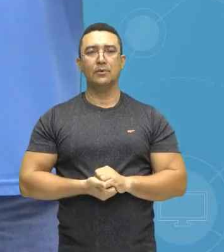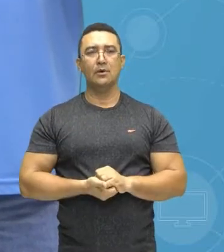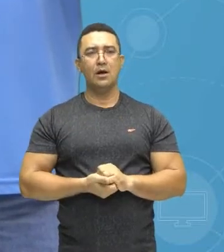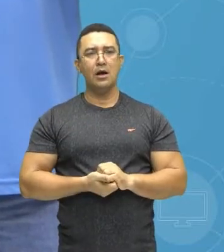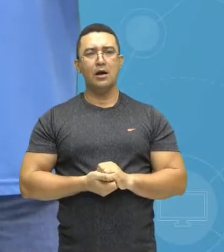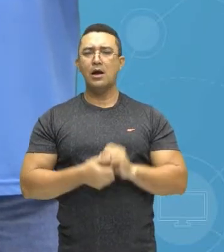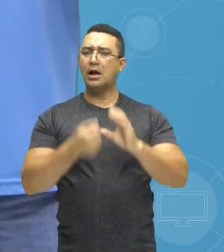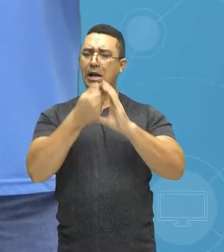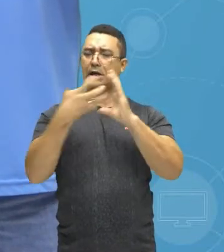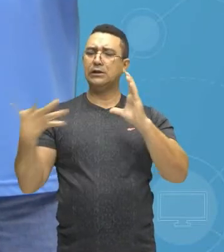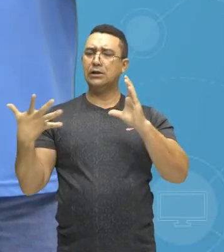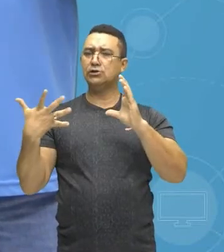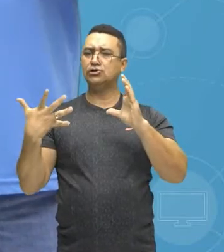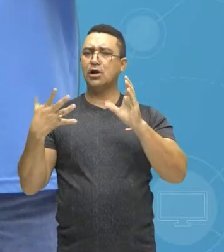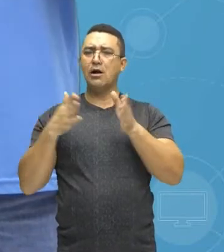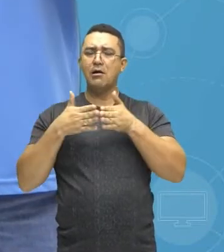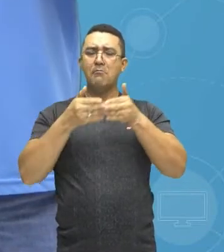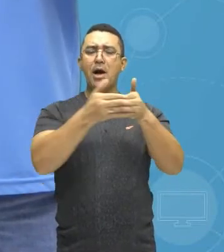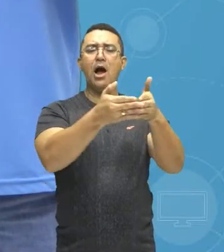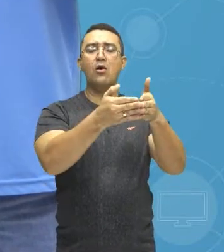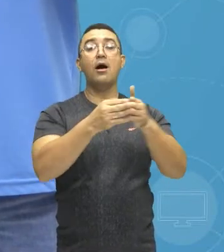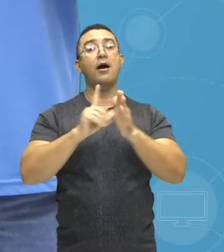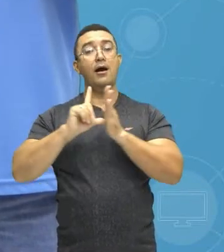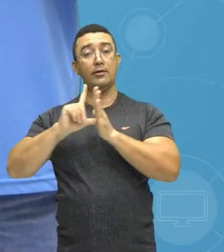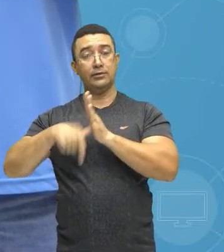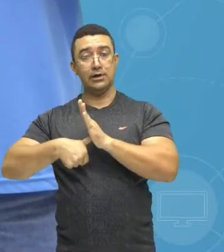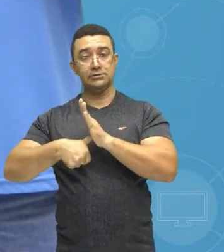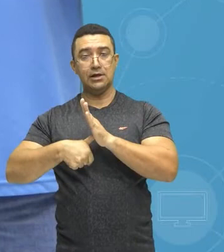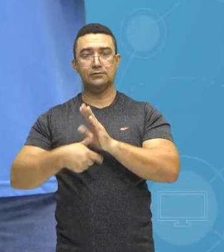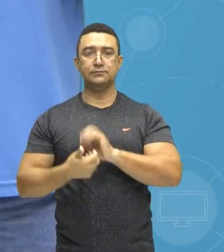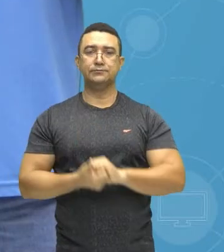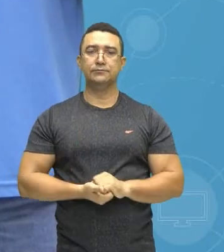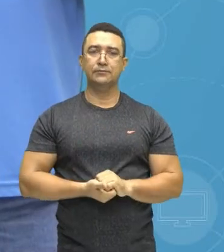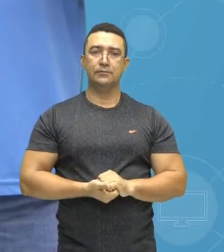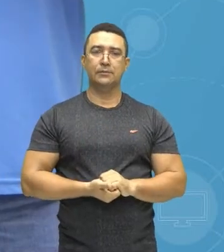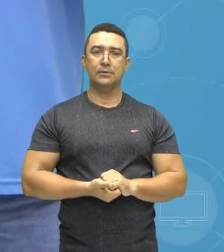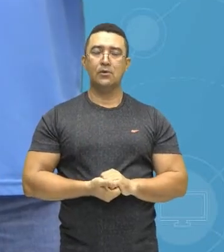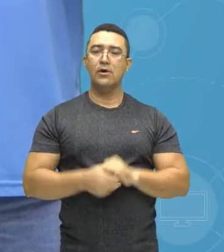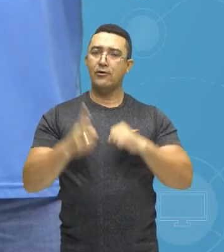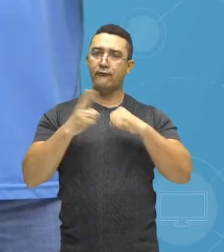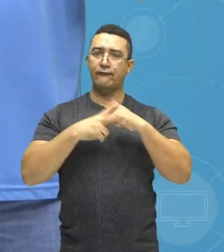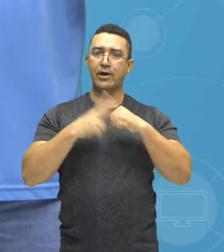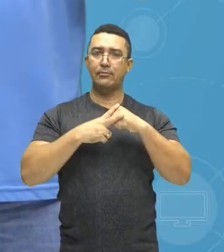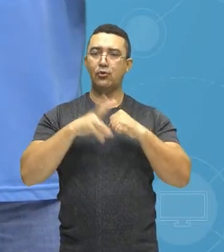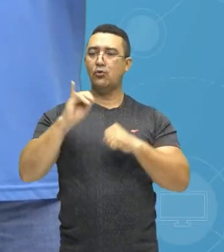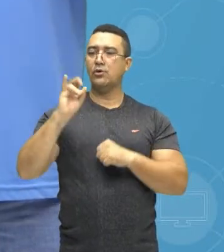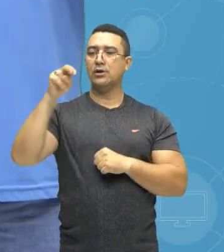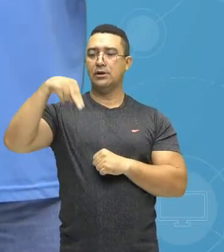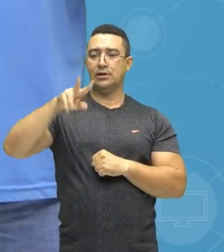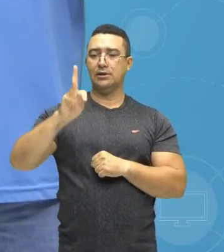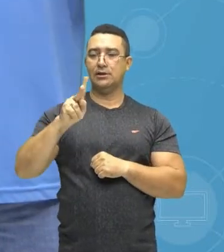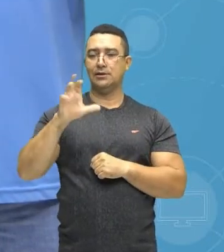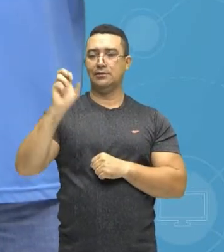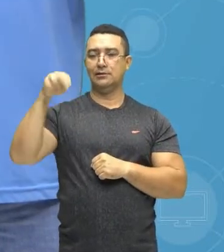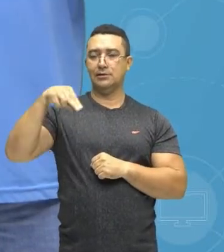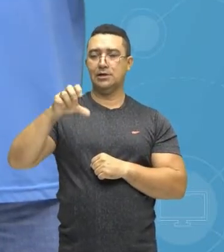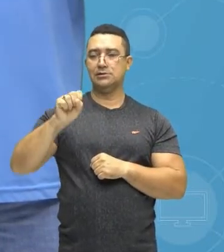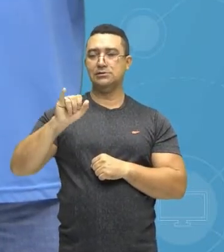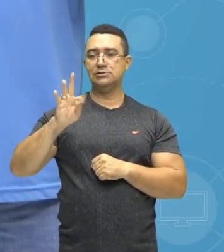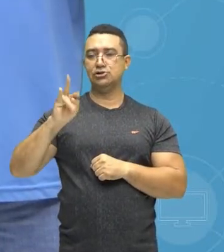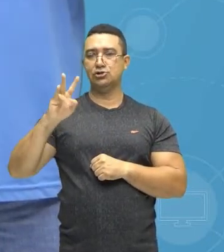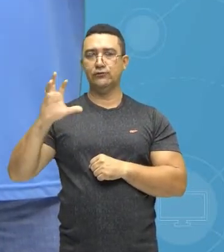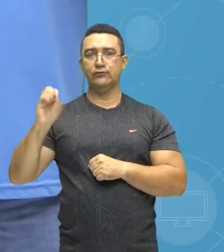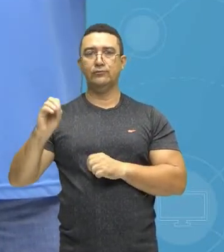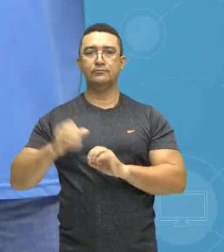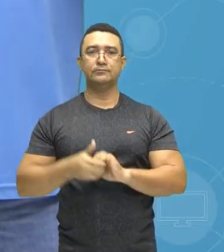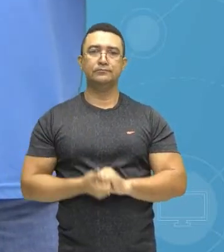motor, atrasado. Muito bem, temos um verbo intransitivo, porque se eu dissesse só o motor chegou, a informação estava completa, não é